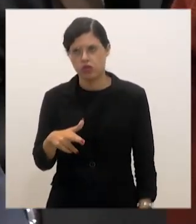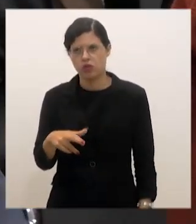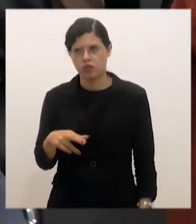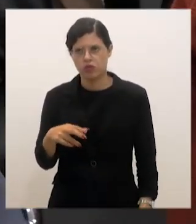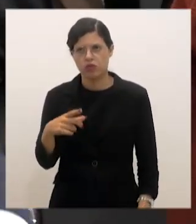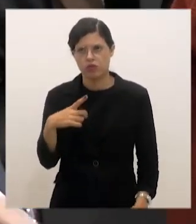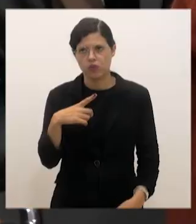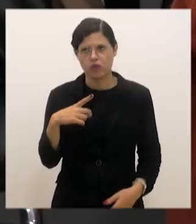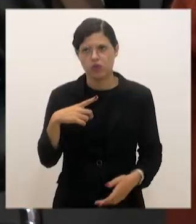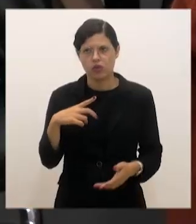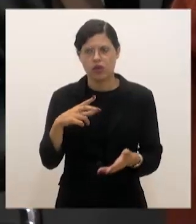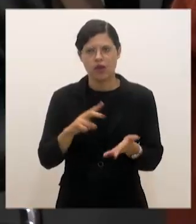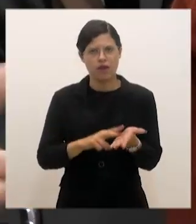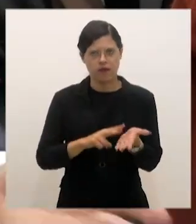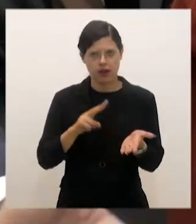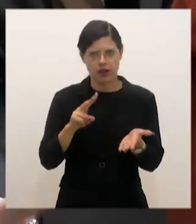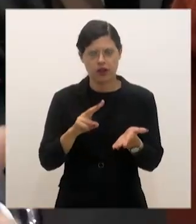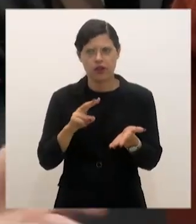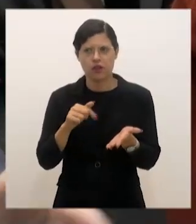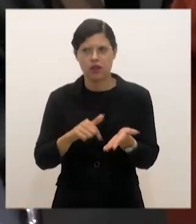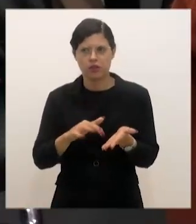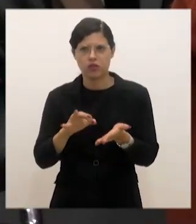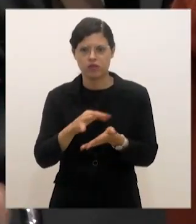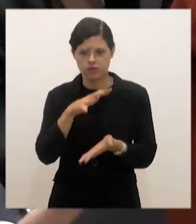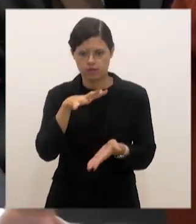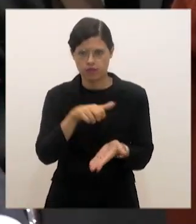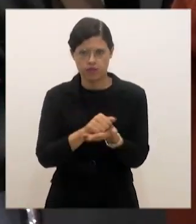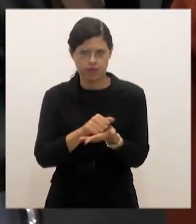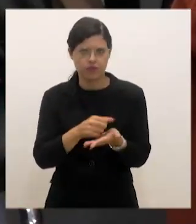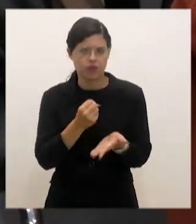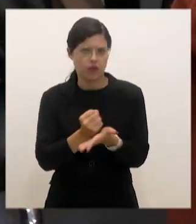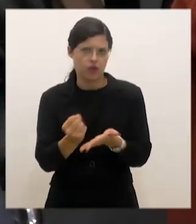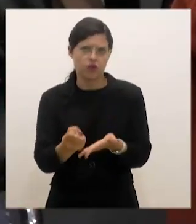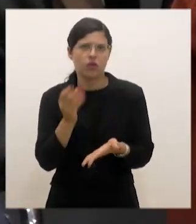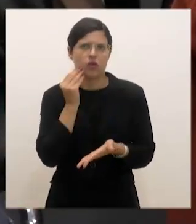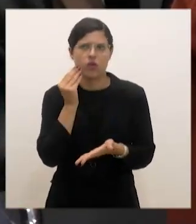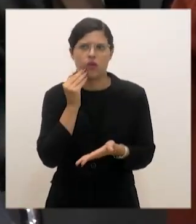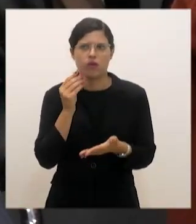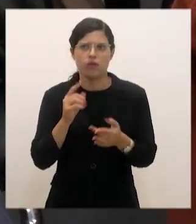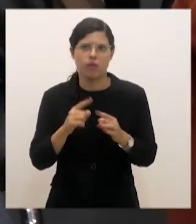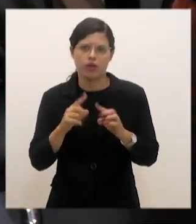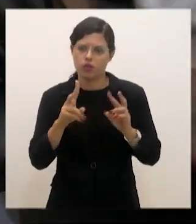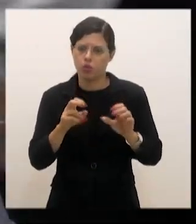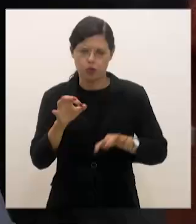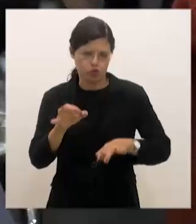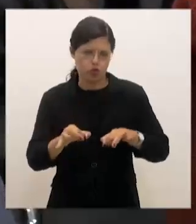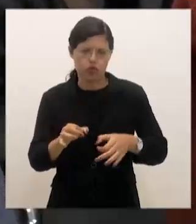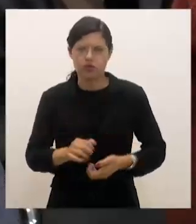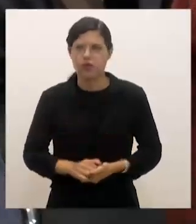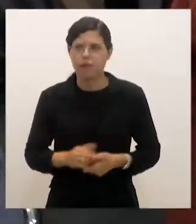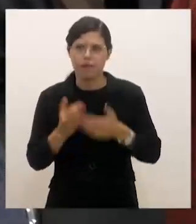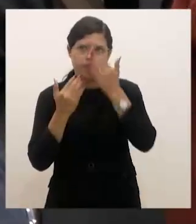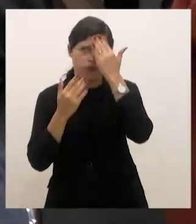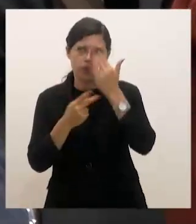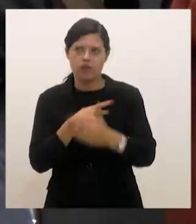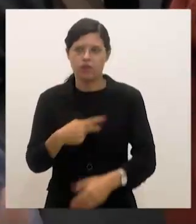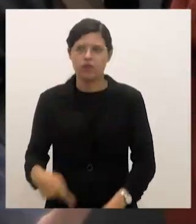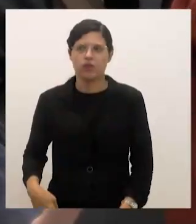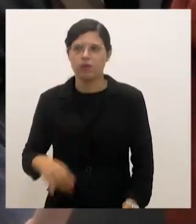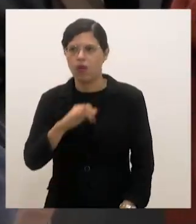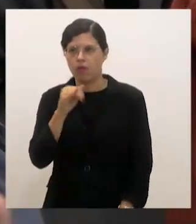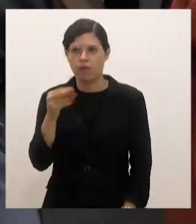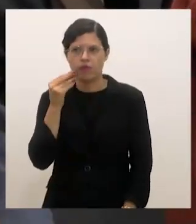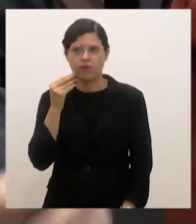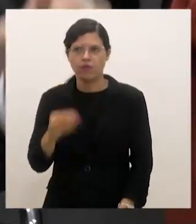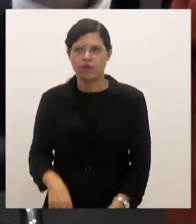civil, registrado em cartório, evidentemente, mas é uma questão de justiça. Obrigado, senhor presidente, pela